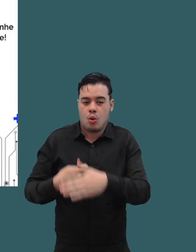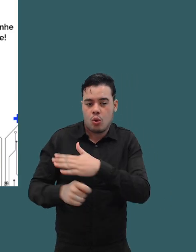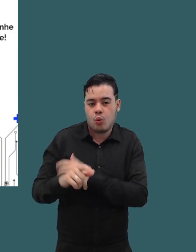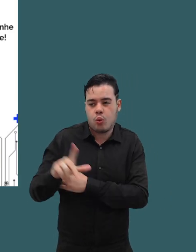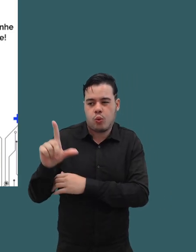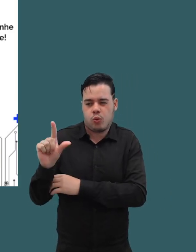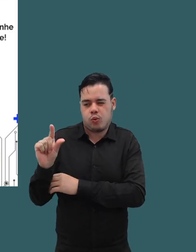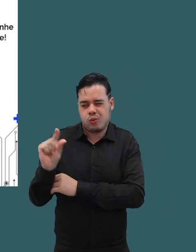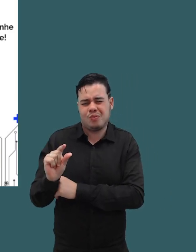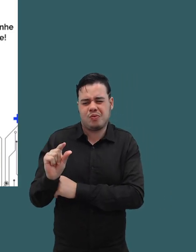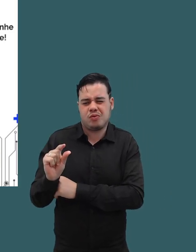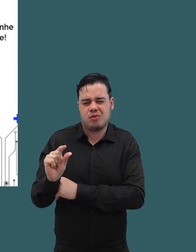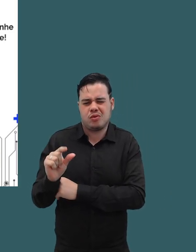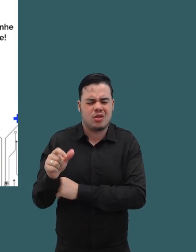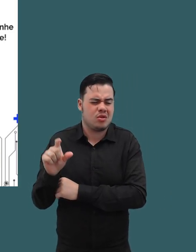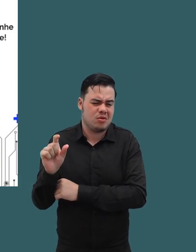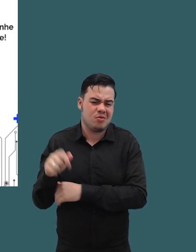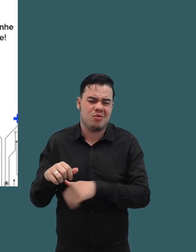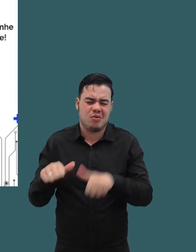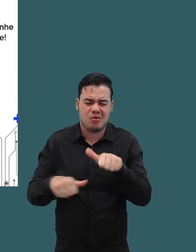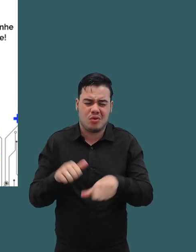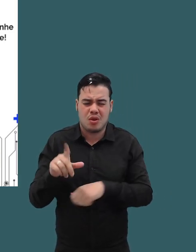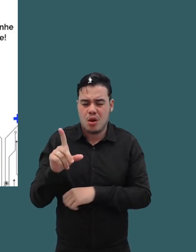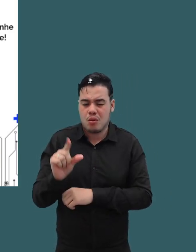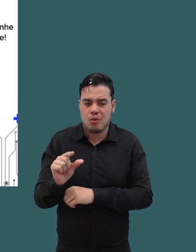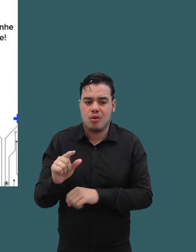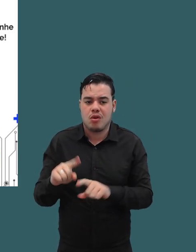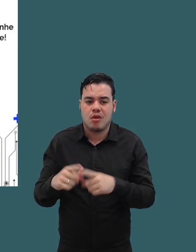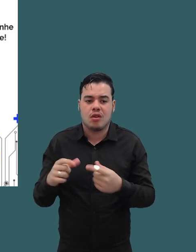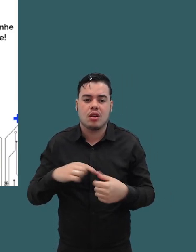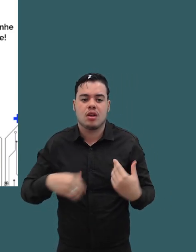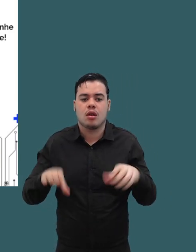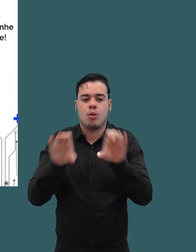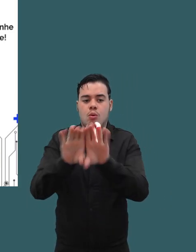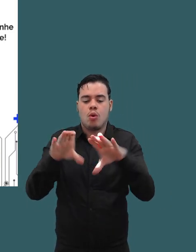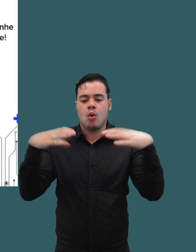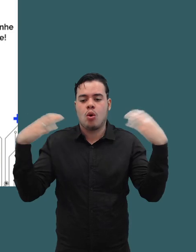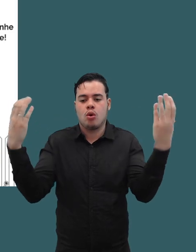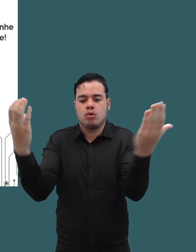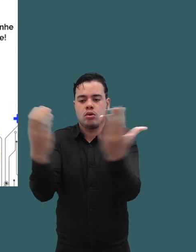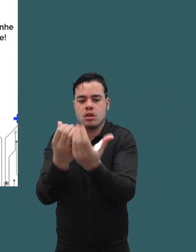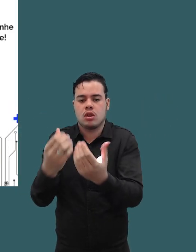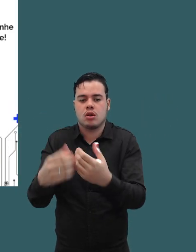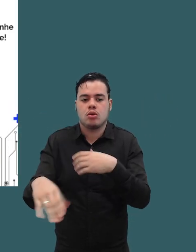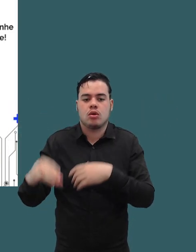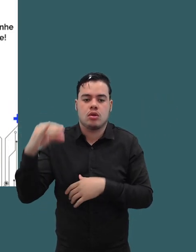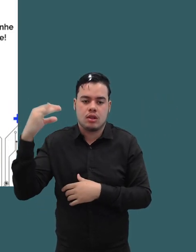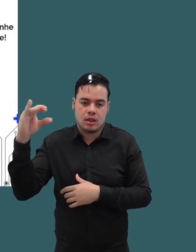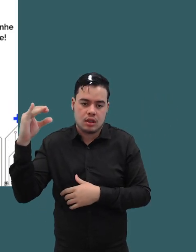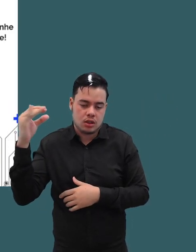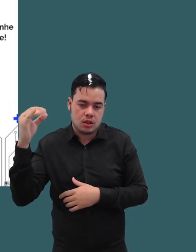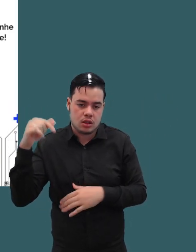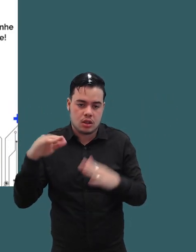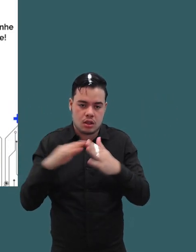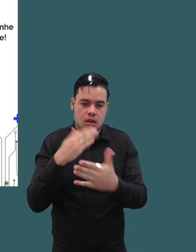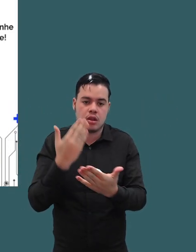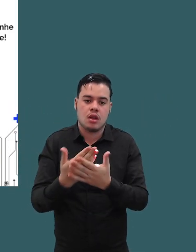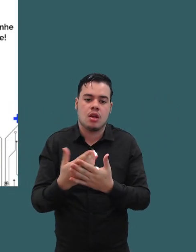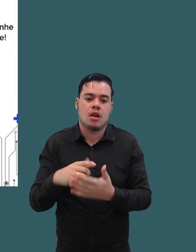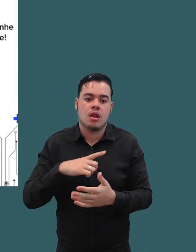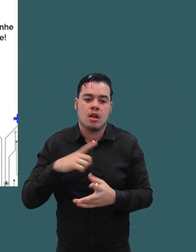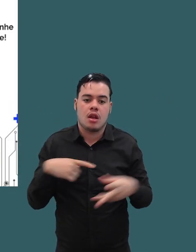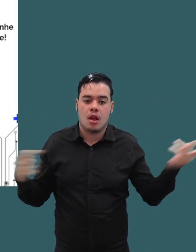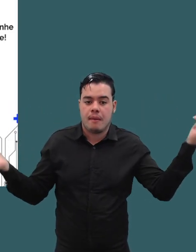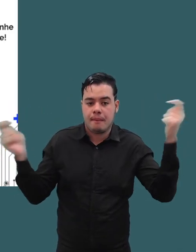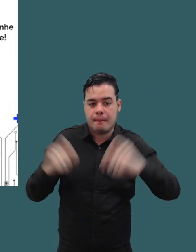que é o dos laboratórios. Nós estamos querendo fazer um circuito cientista na escola, justamente para ter também a